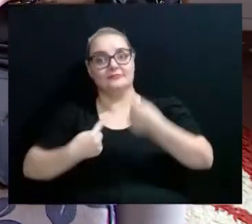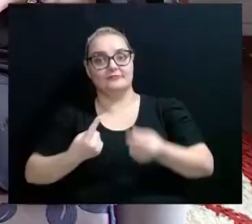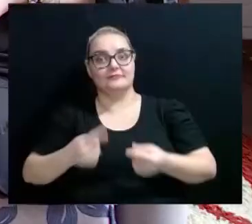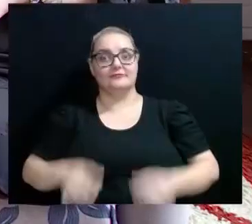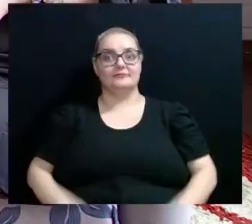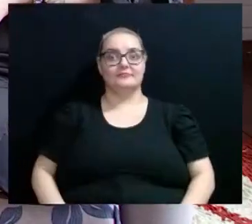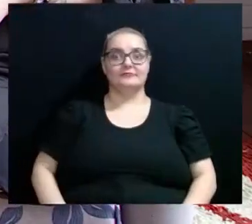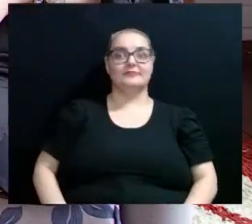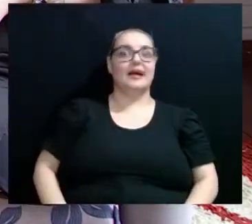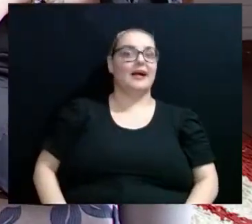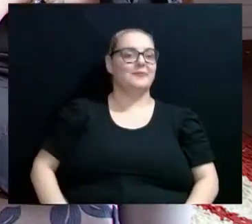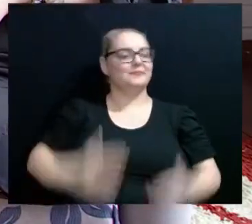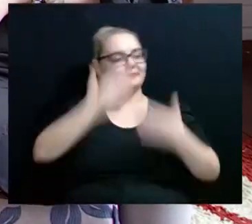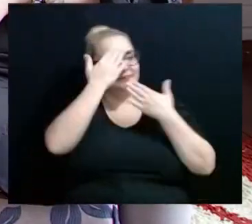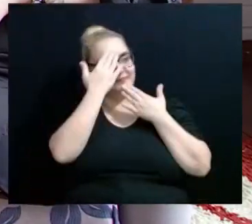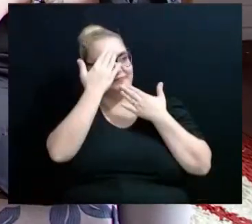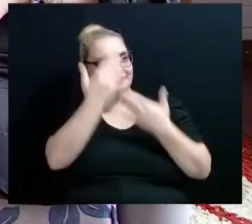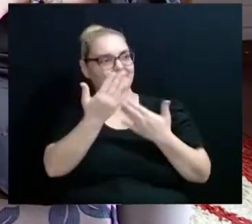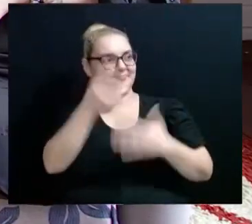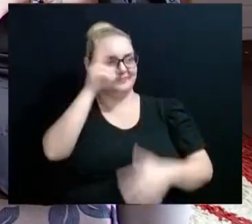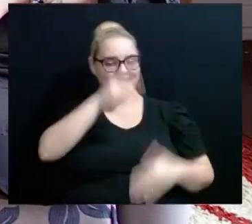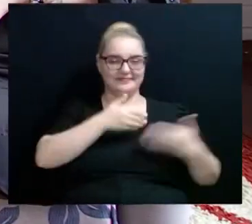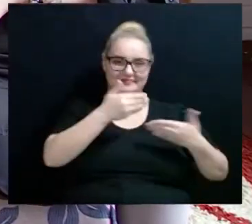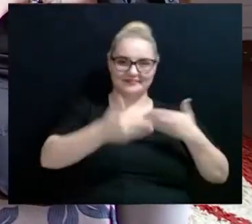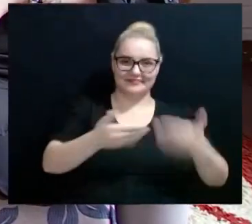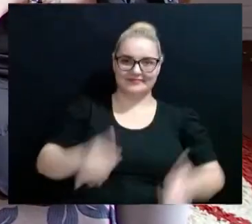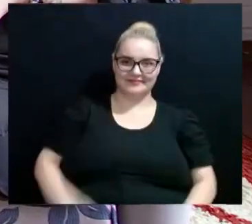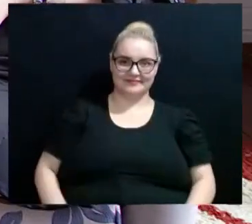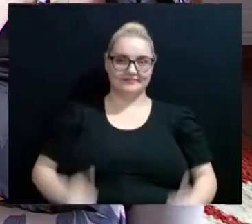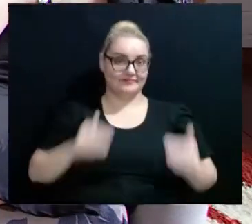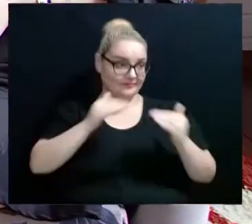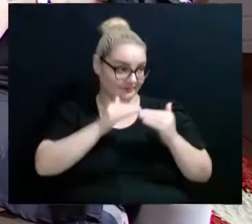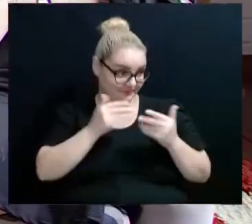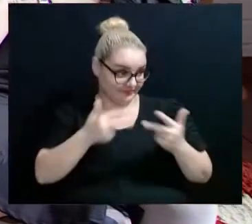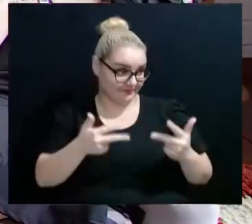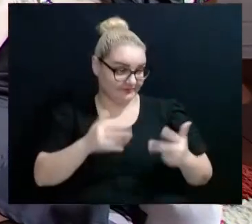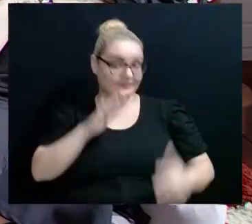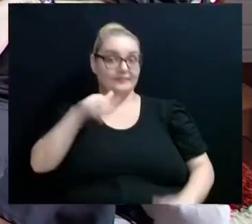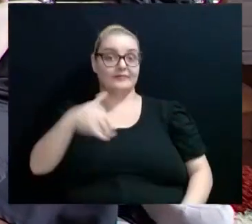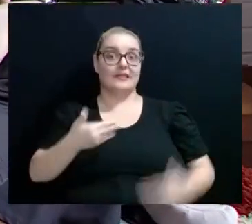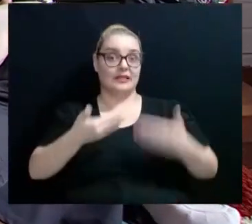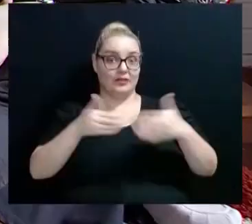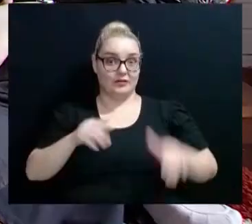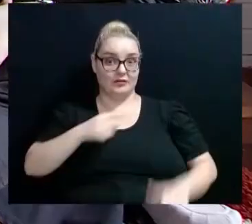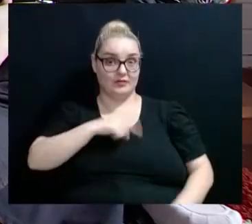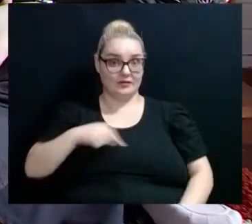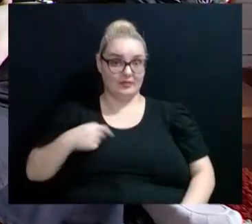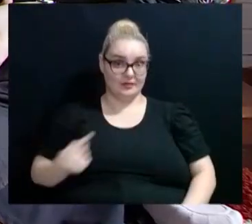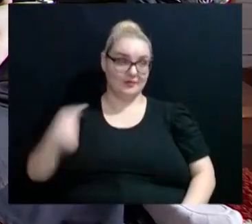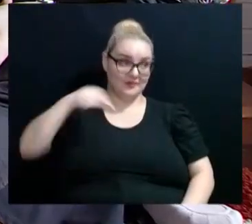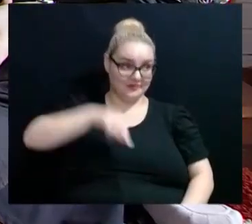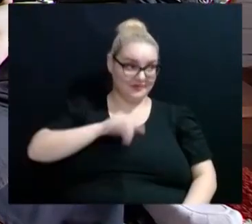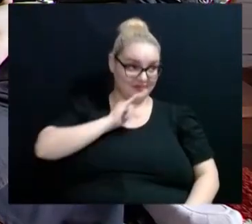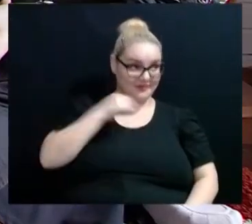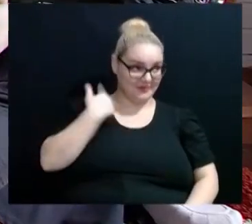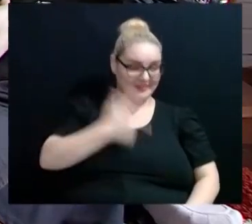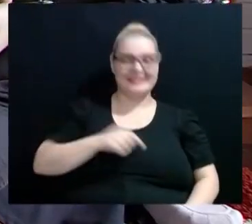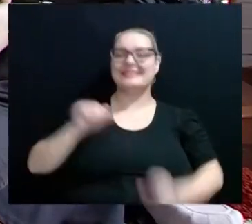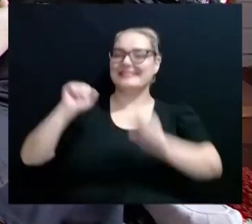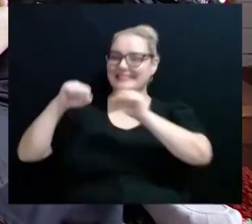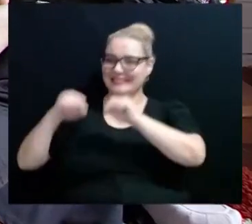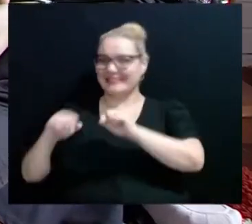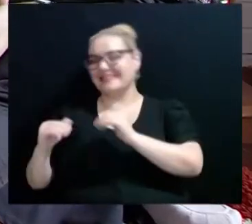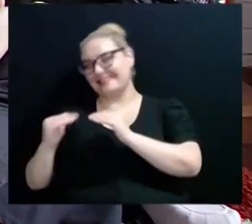outro bate-papo. Muito obrigada por contar a sua trajetória. E vamos combinar uma coisa? Quando abrir o mercado chinês, você vem aqui contar pra